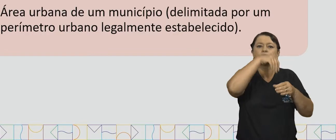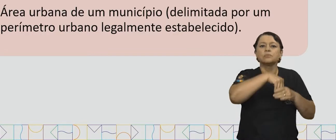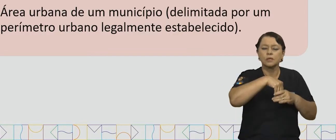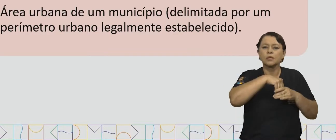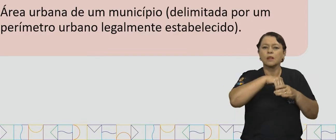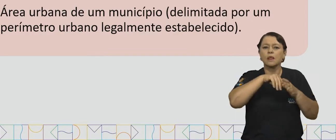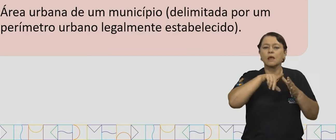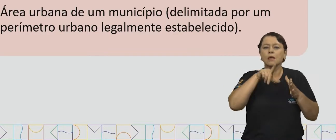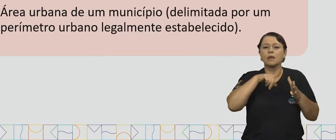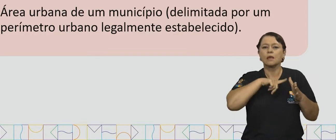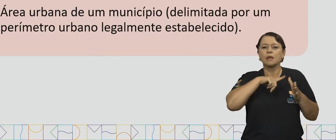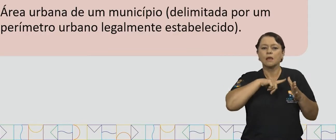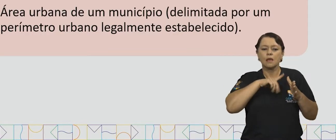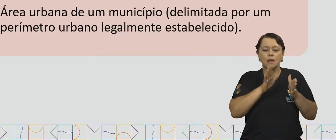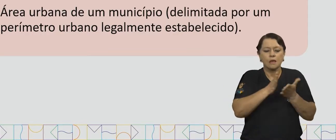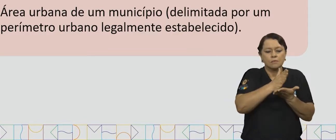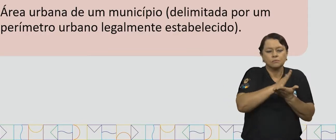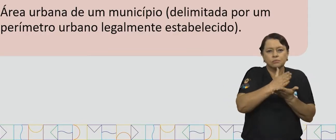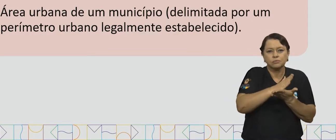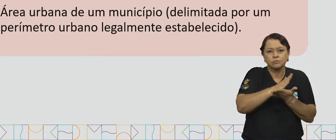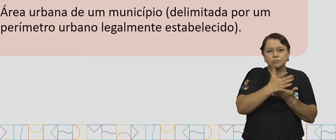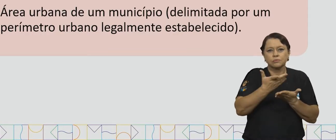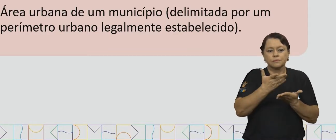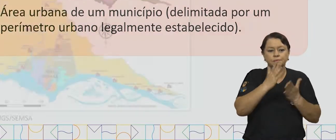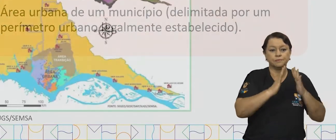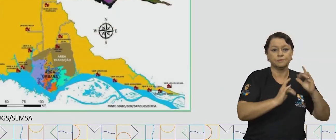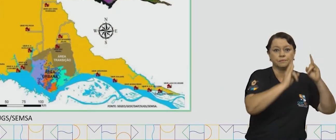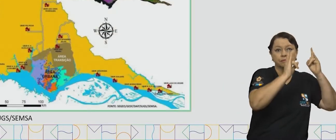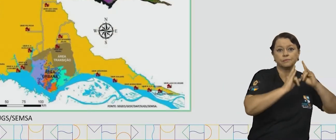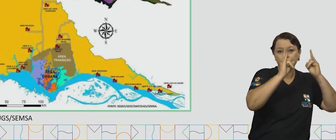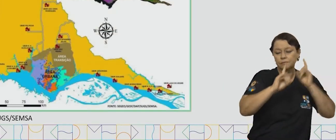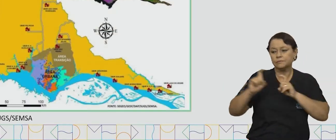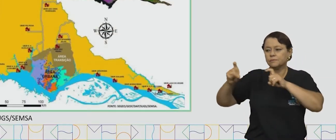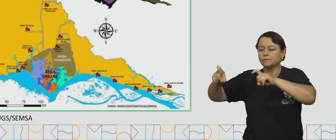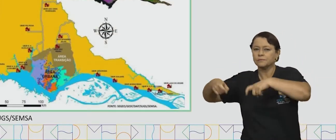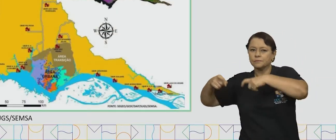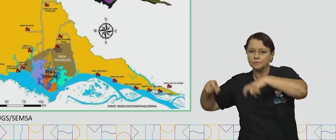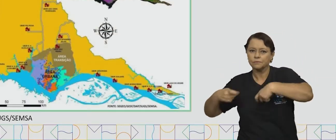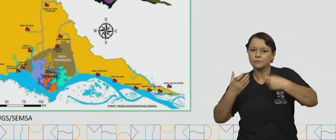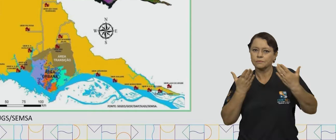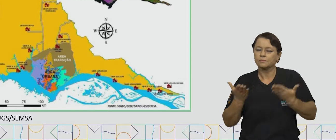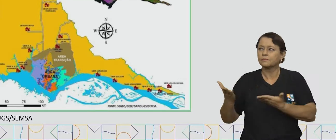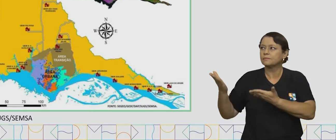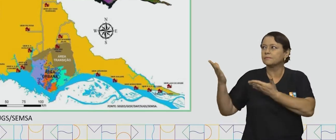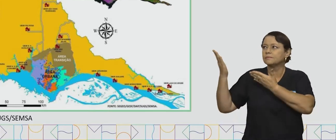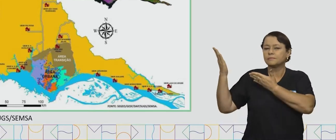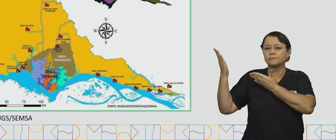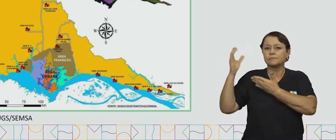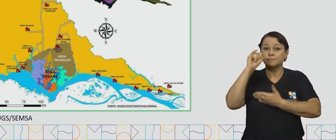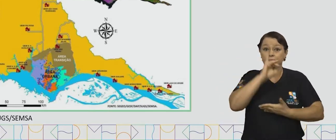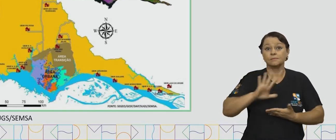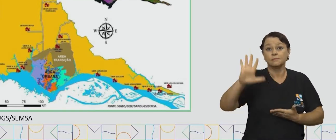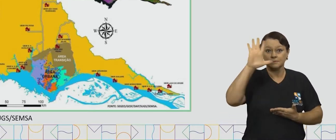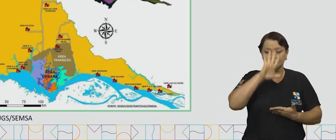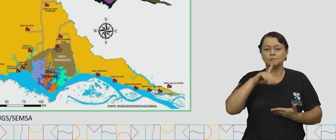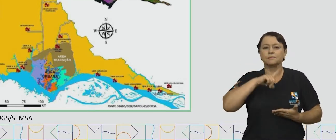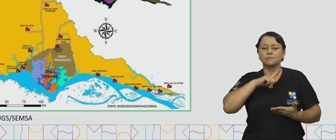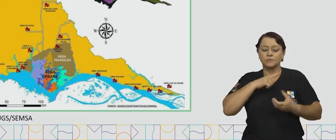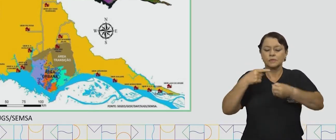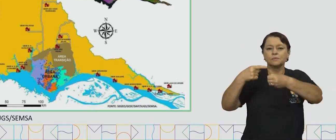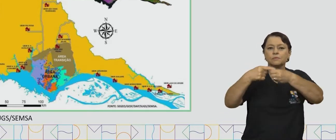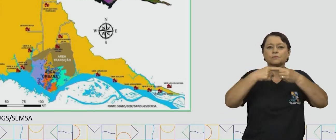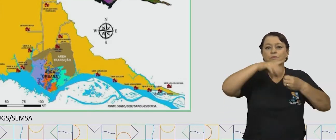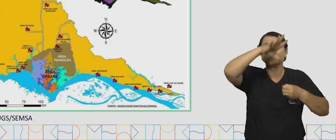legalmente estabelecido e separa a cidade do campo. Como podemos ver nesta imagem, temos o município de Manaus, composto em